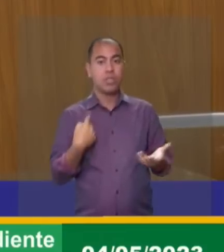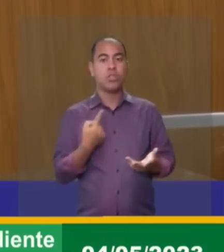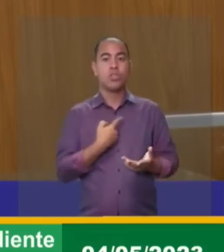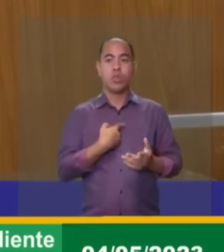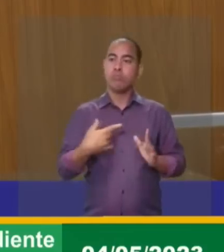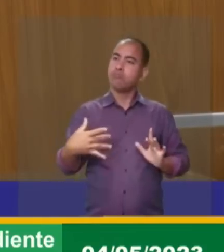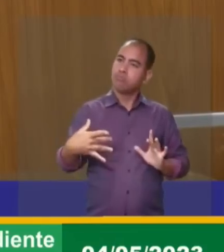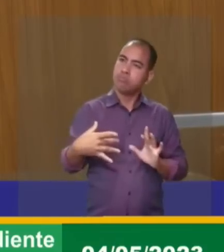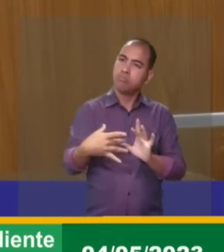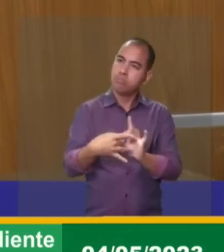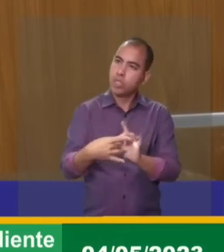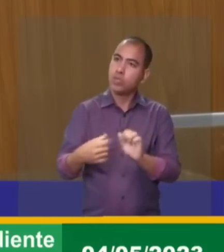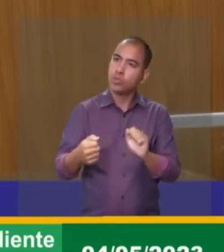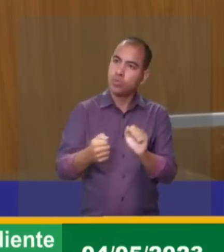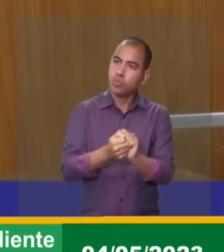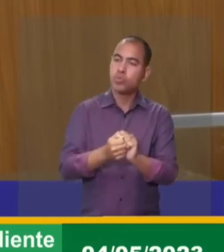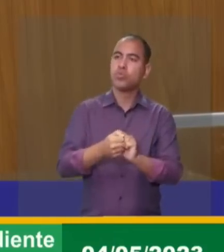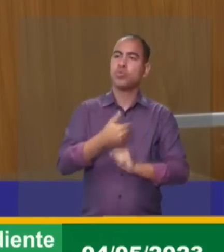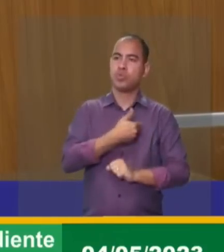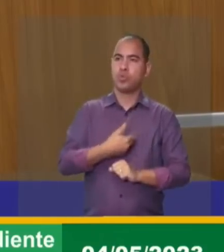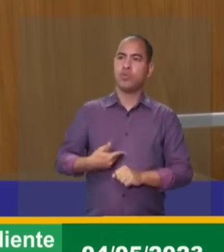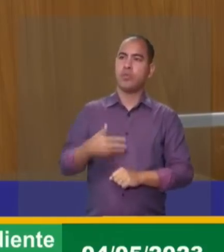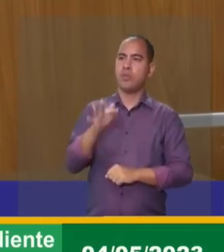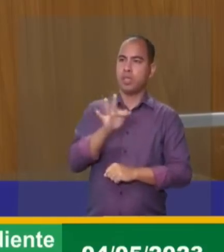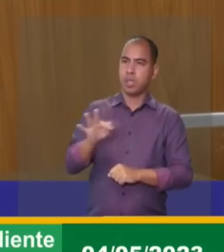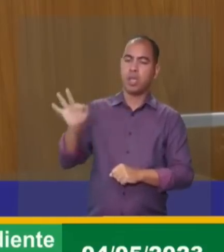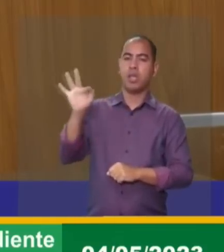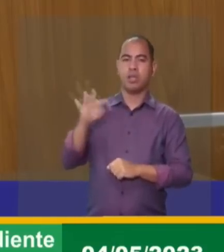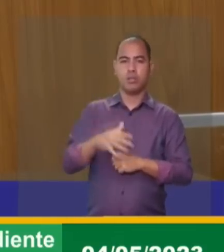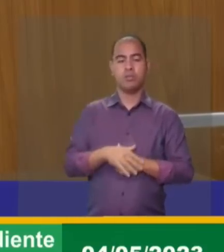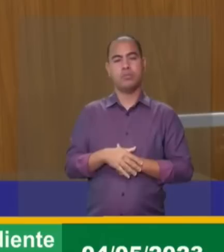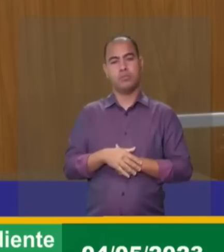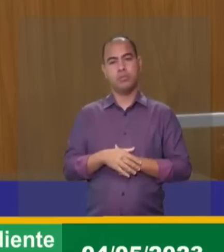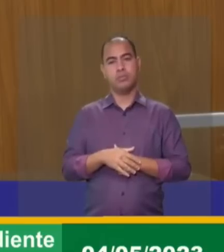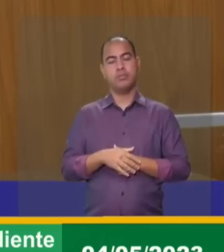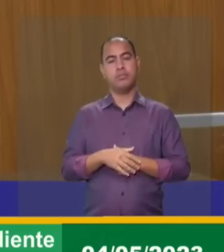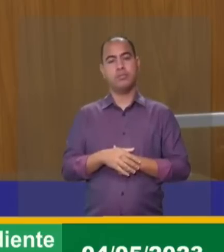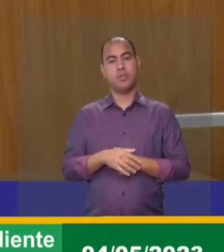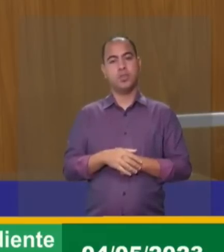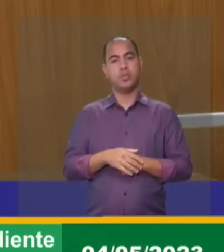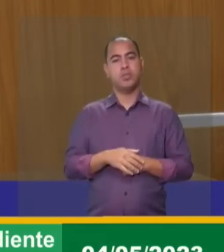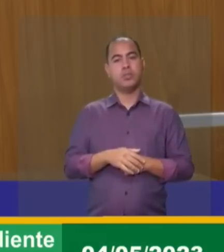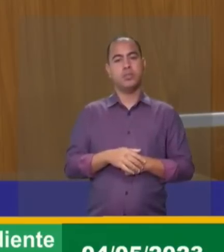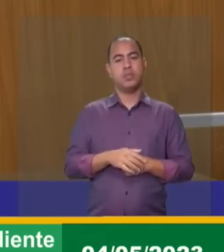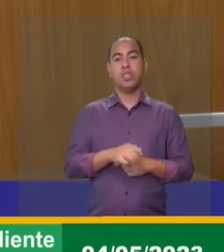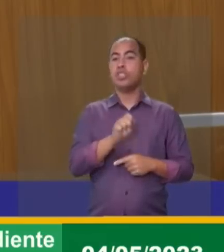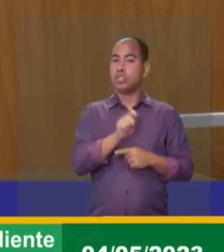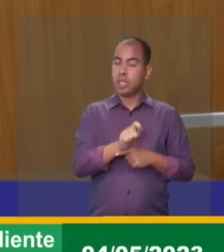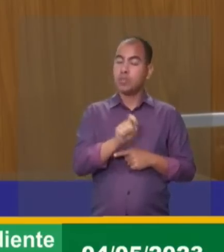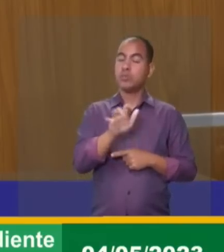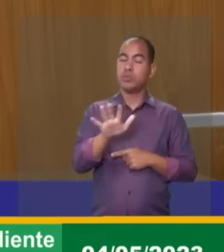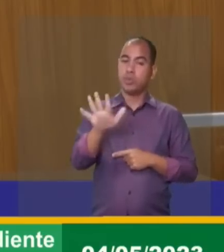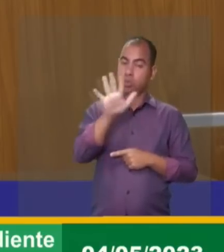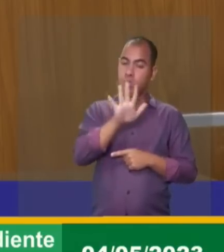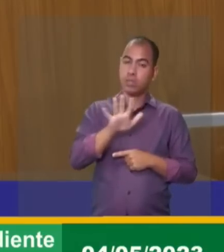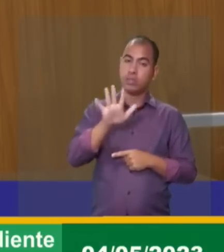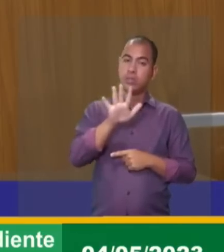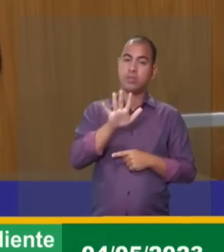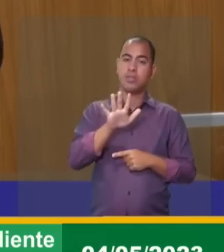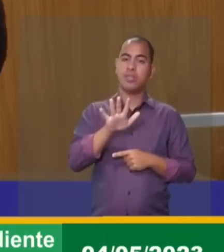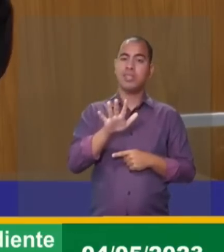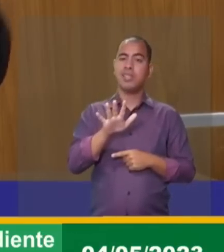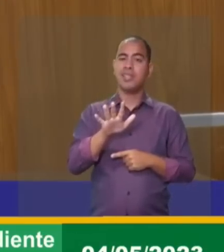com o governo federal o estado de Goiás ele não está com